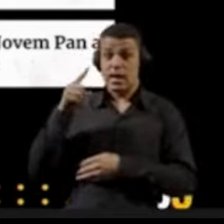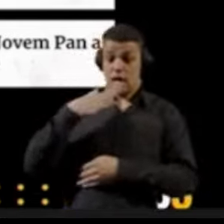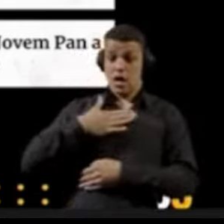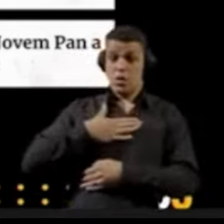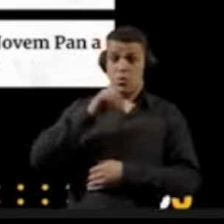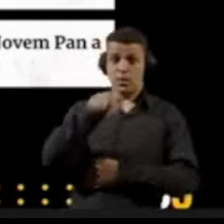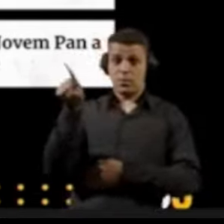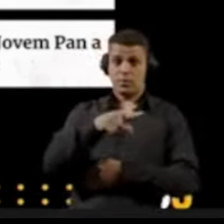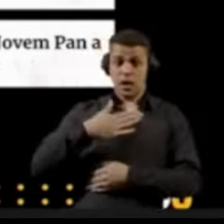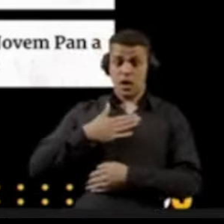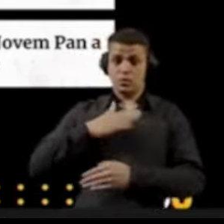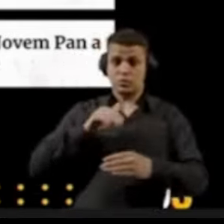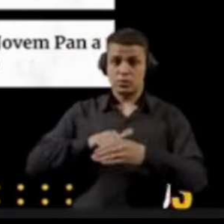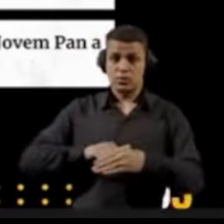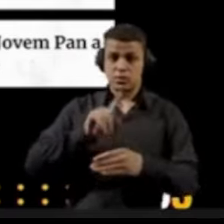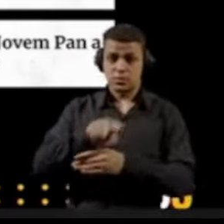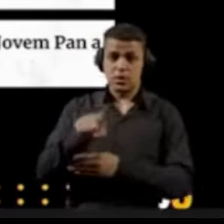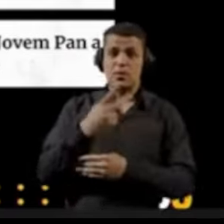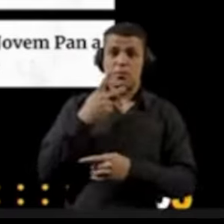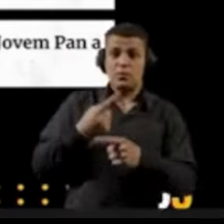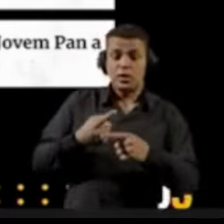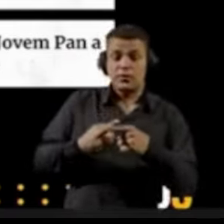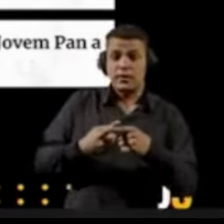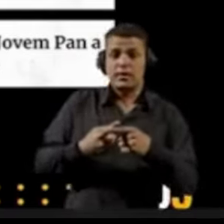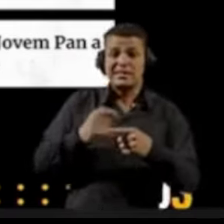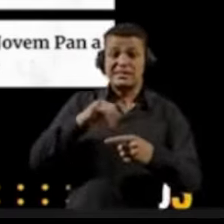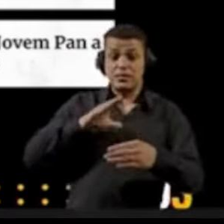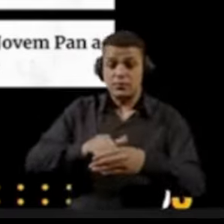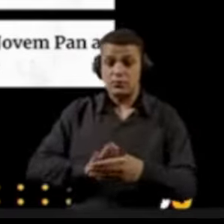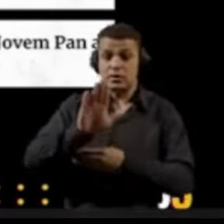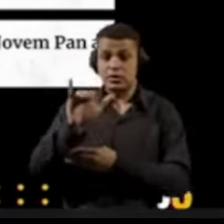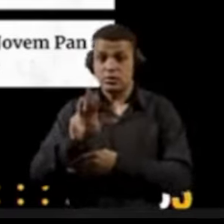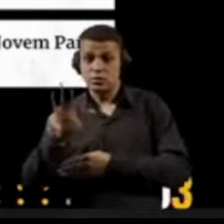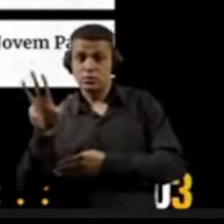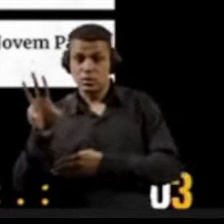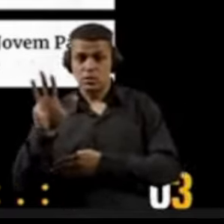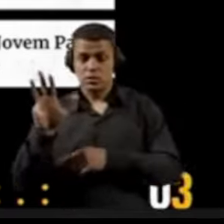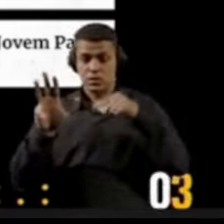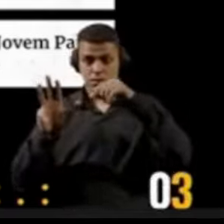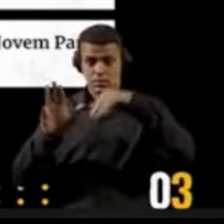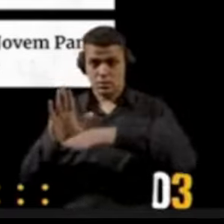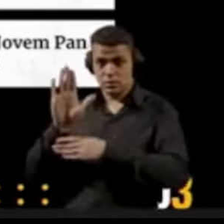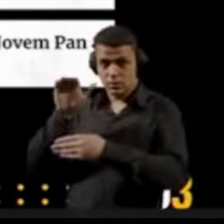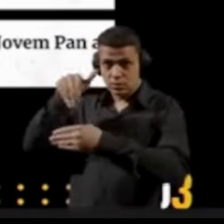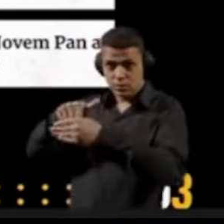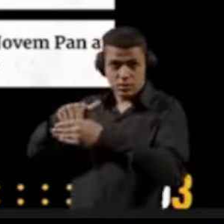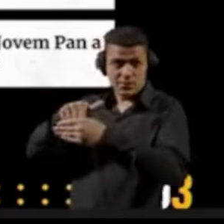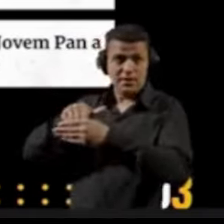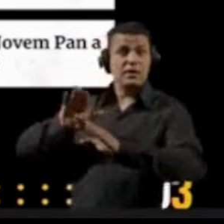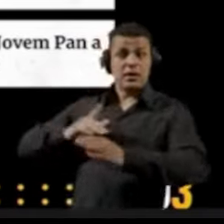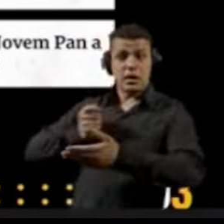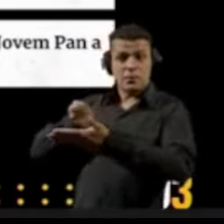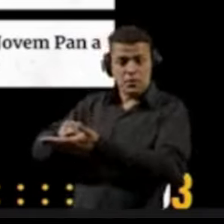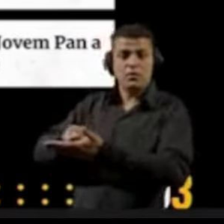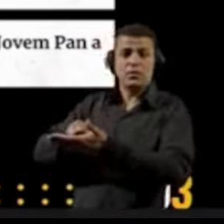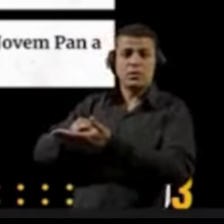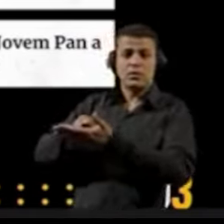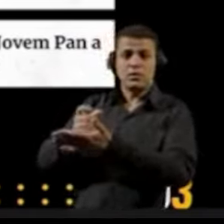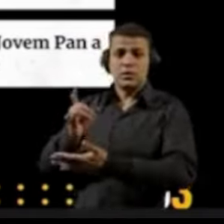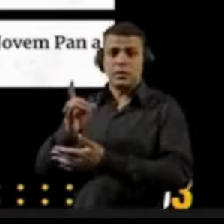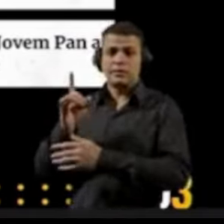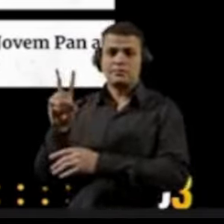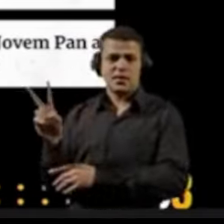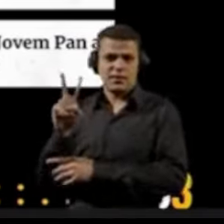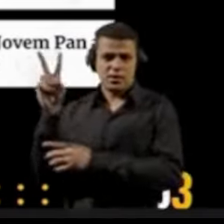Eu sou processada até hoje porque falei que se votássemos no Lula, que o Lula apoiava ditadores, a Nicarágua e